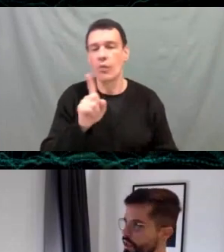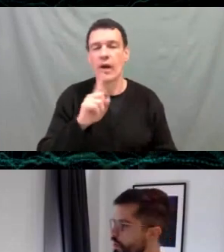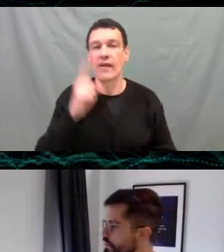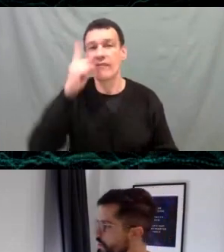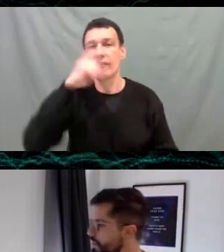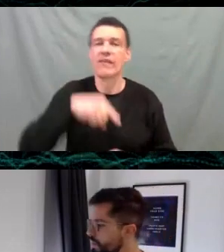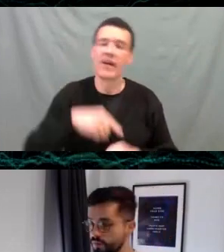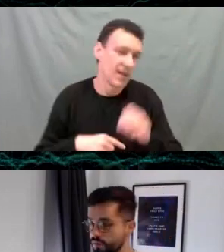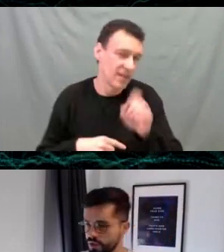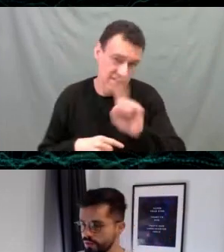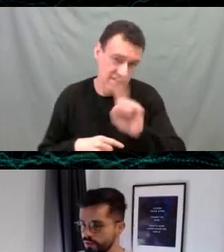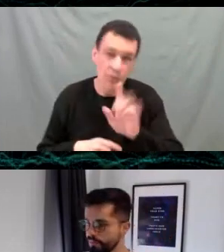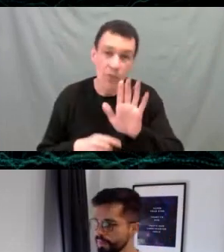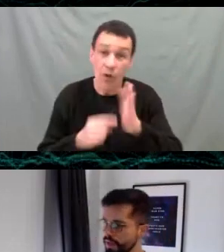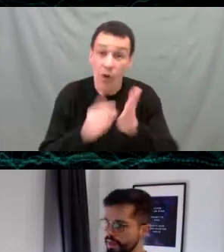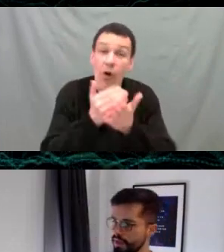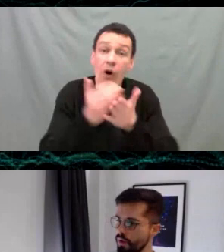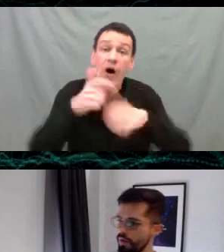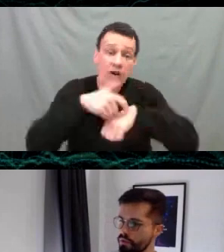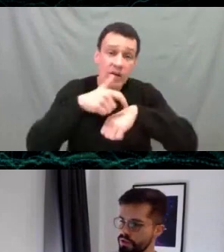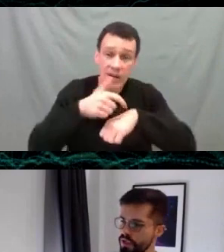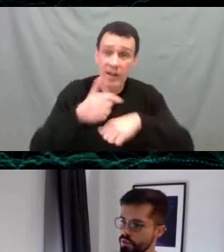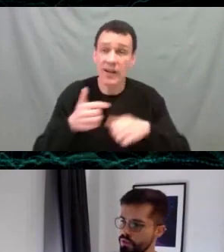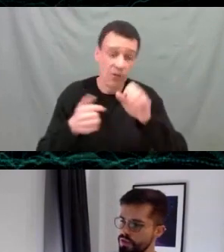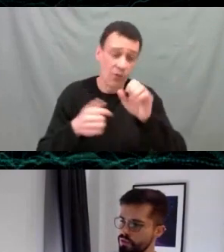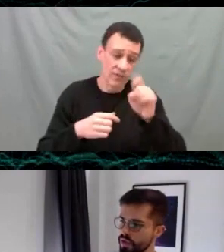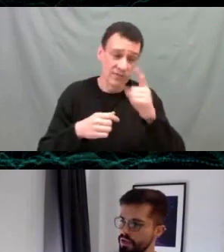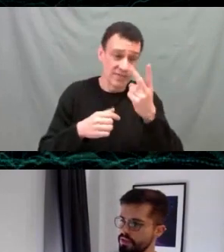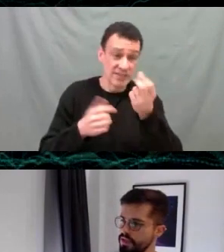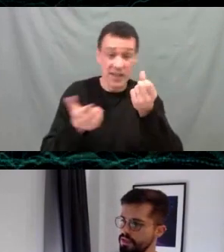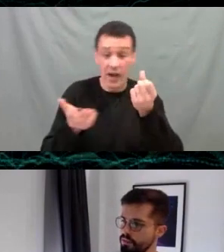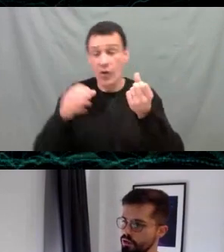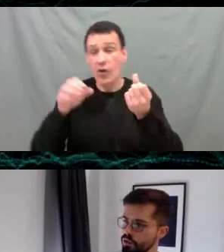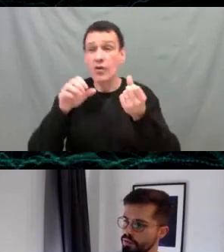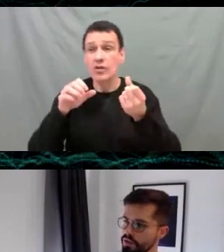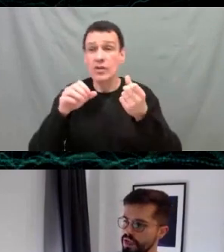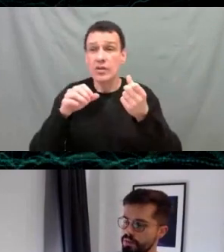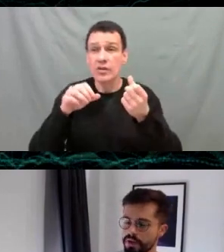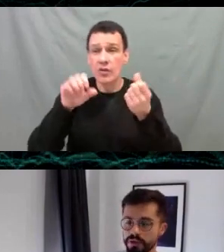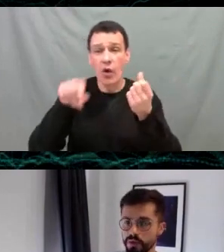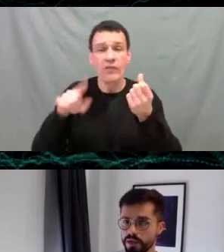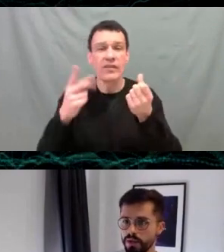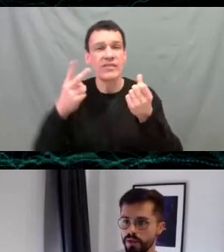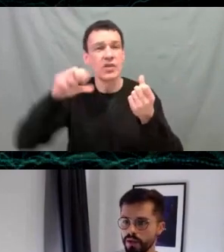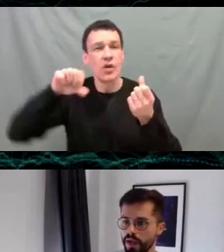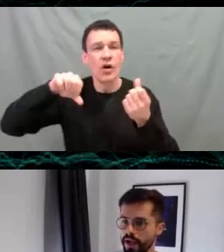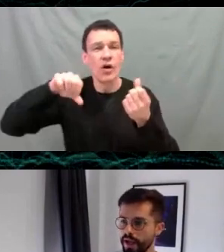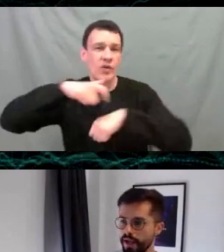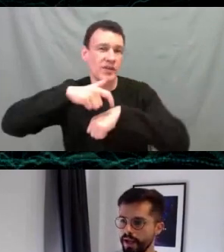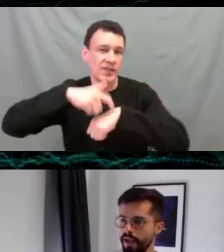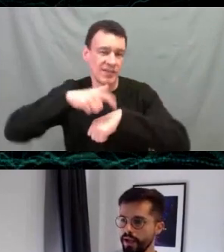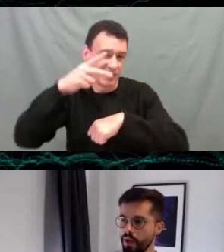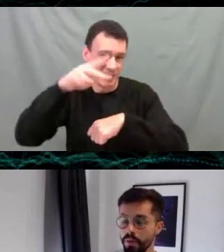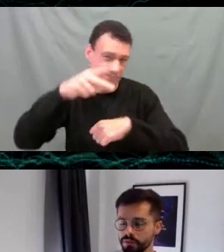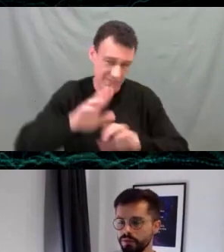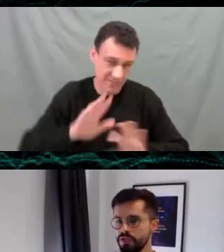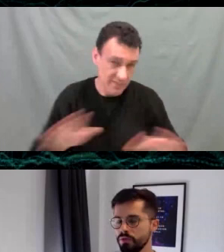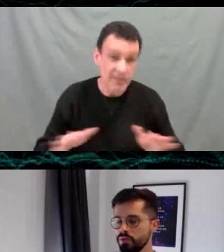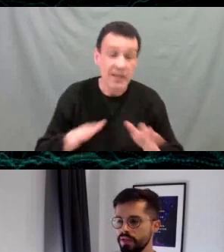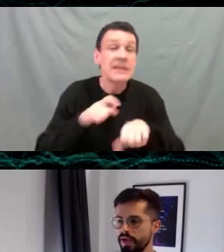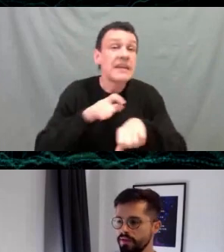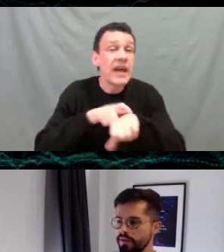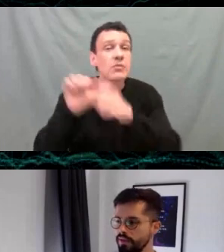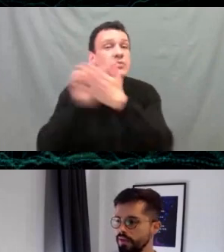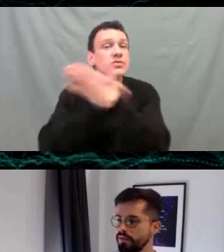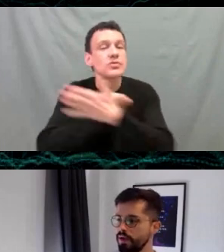8:46 aqui é 9:29 então ele conseguiu destruir a Instância lembrou Muito menos tempo para excluir é